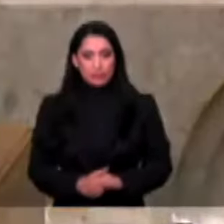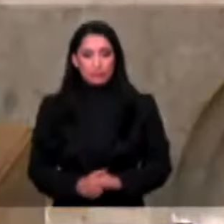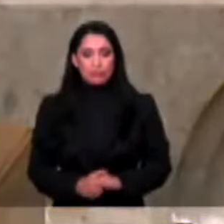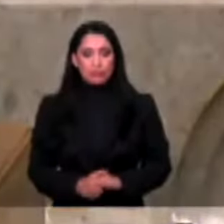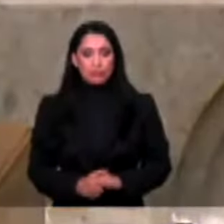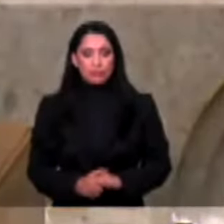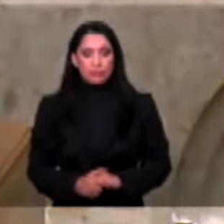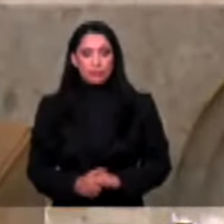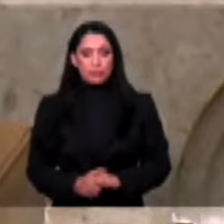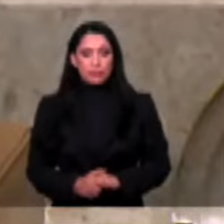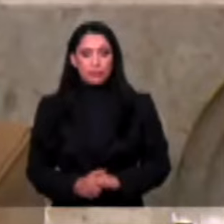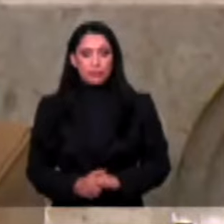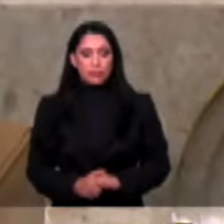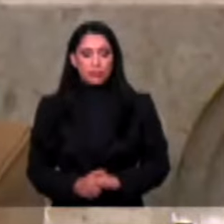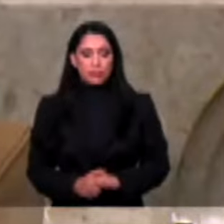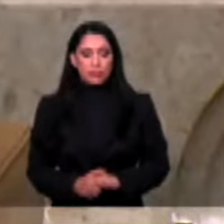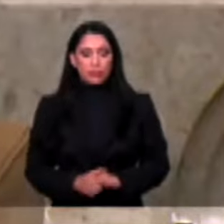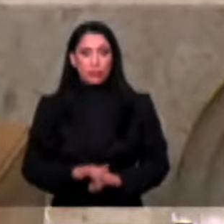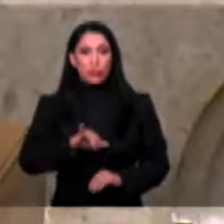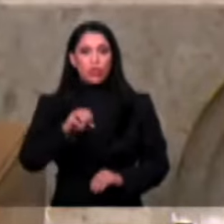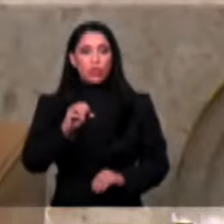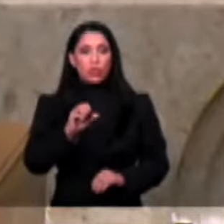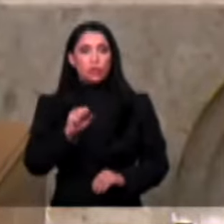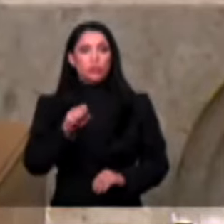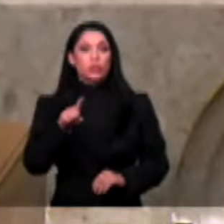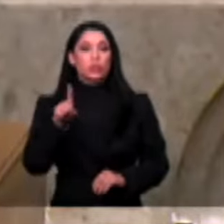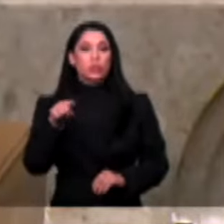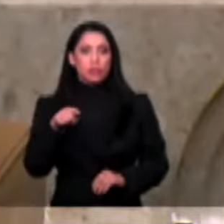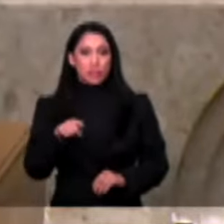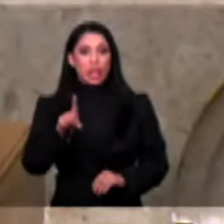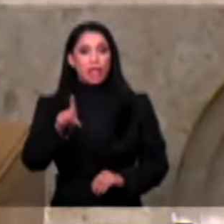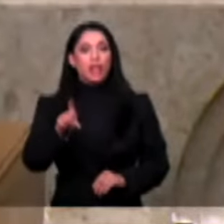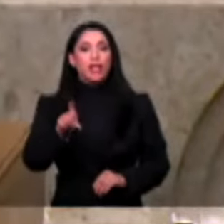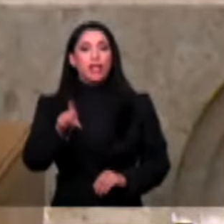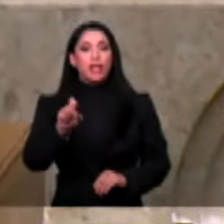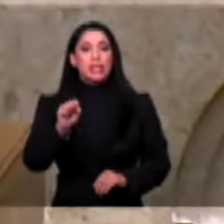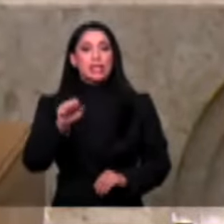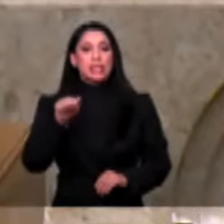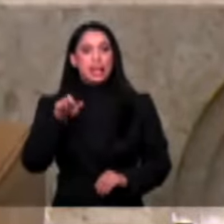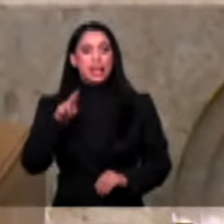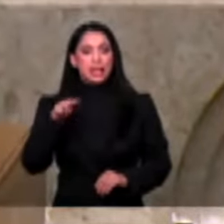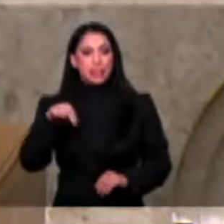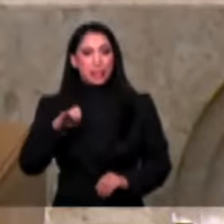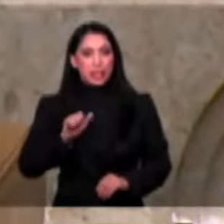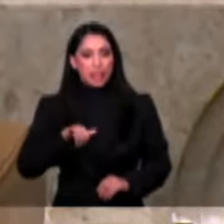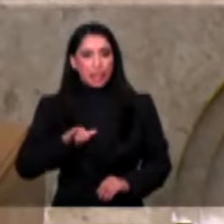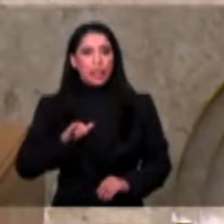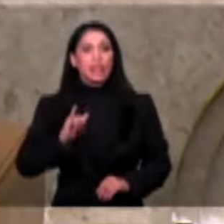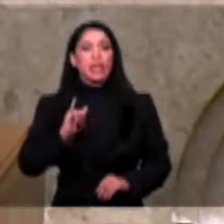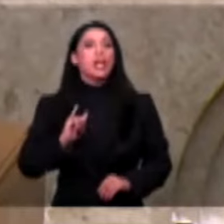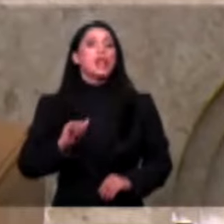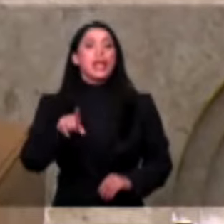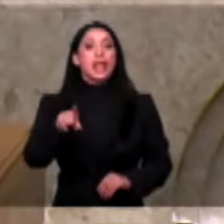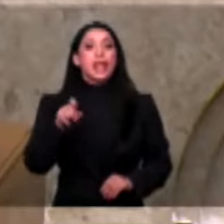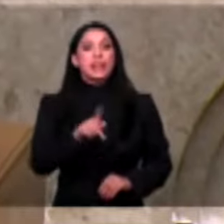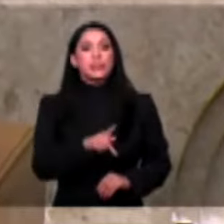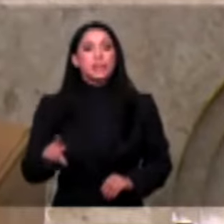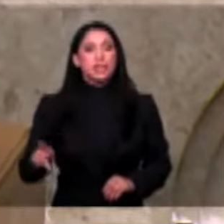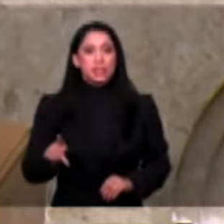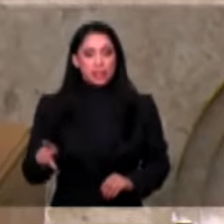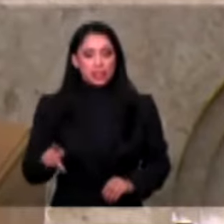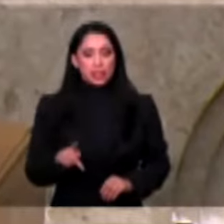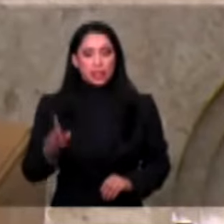Senhor José Sarney, ex-presidente da República, que nos honra com a sua